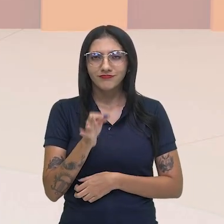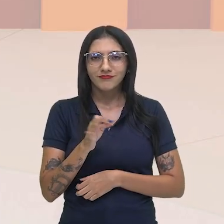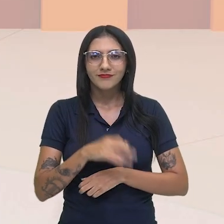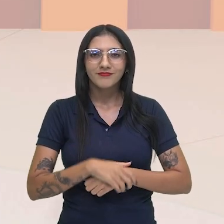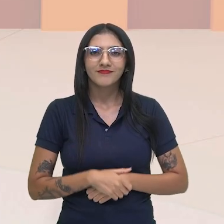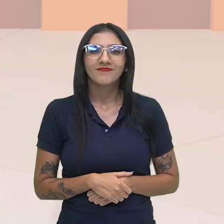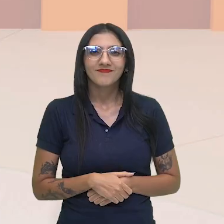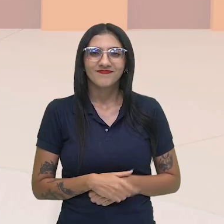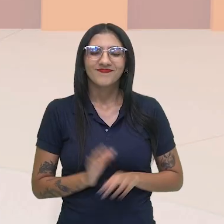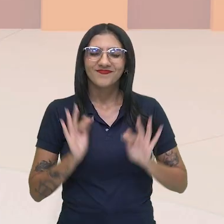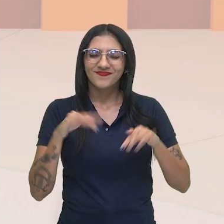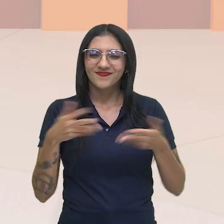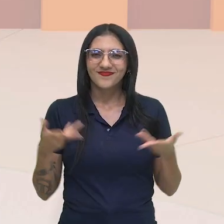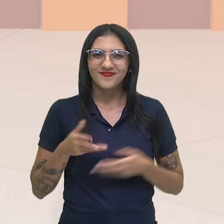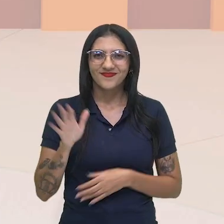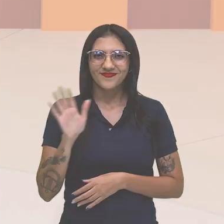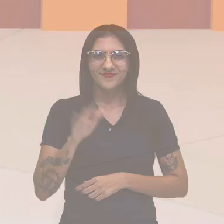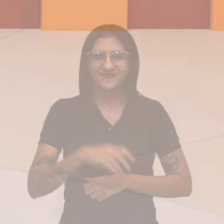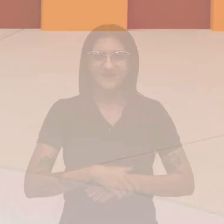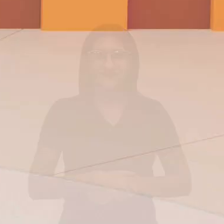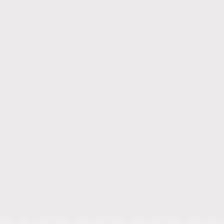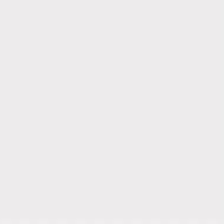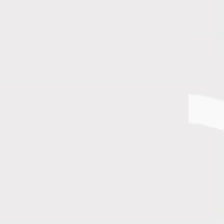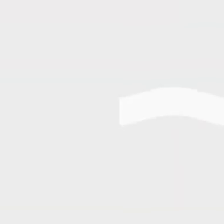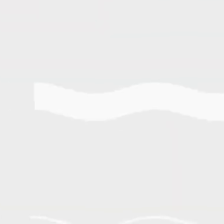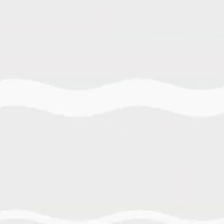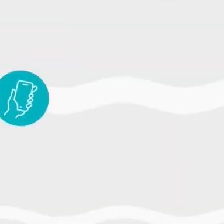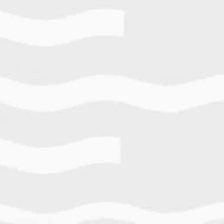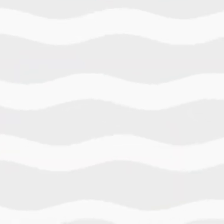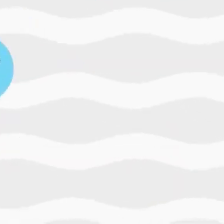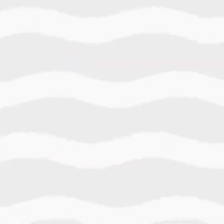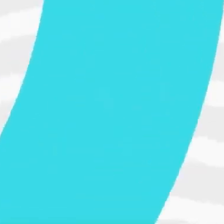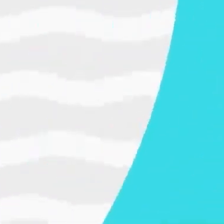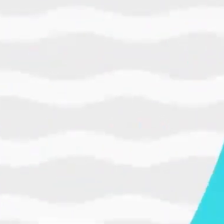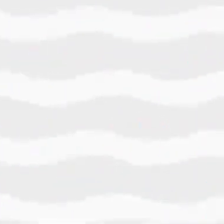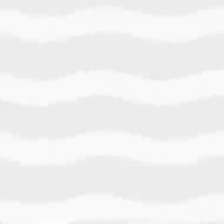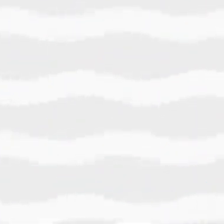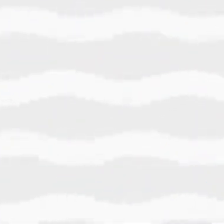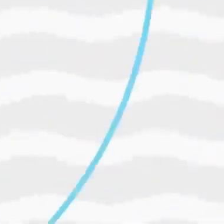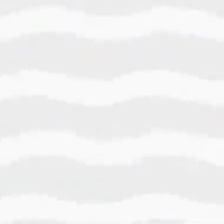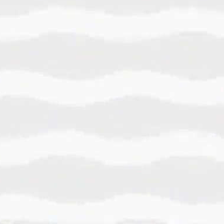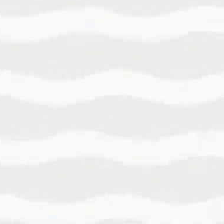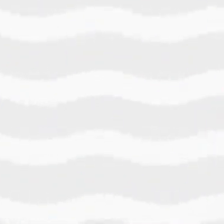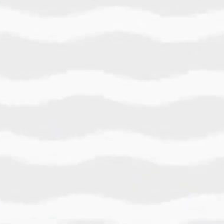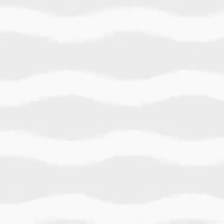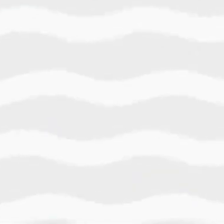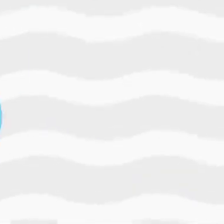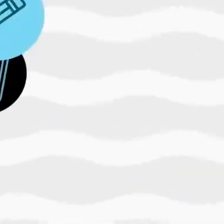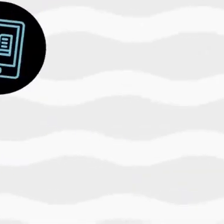pessoal? Até a próxima.